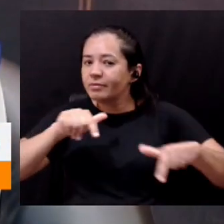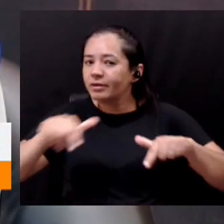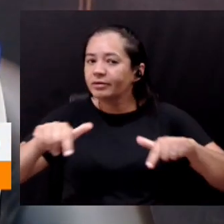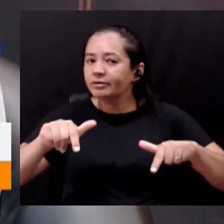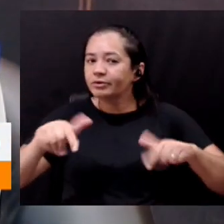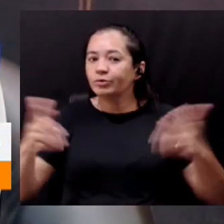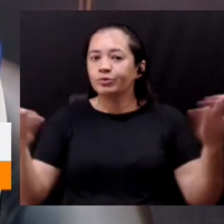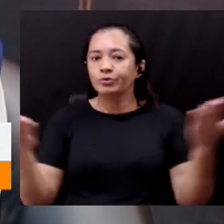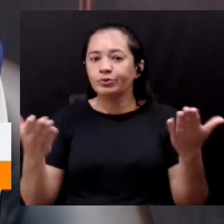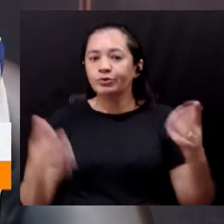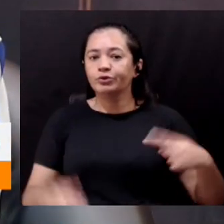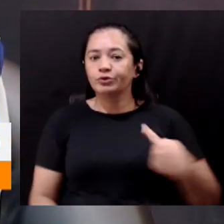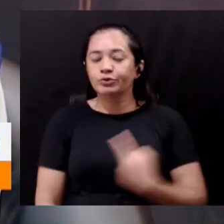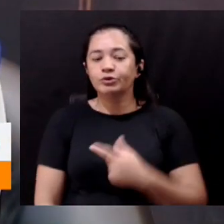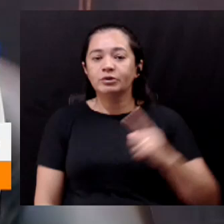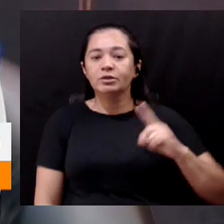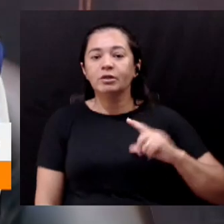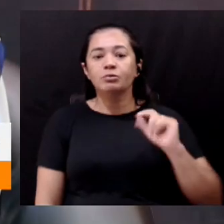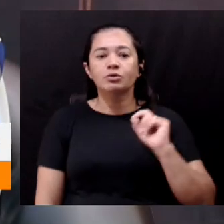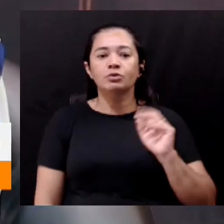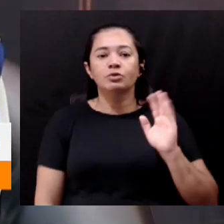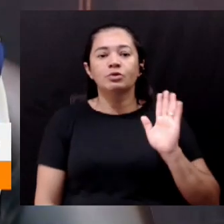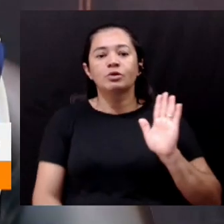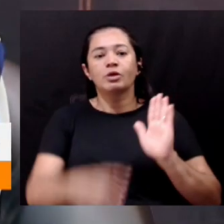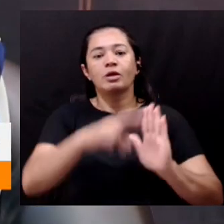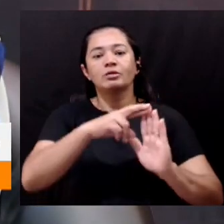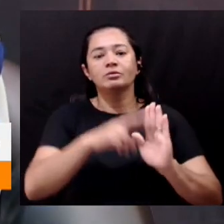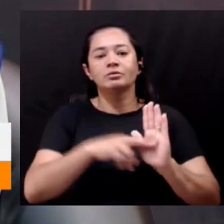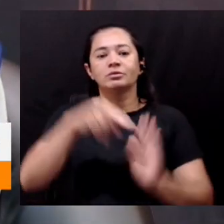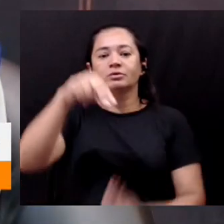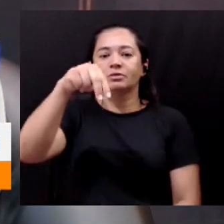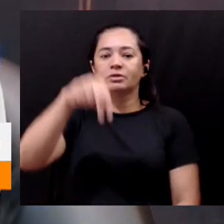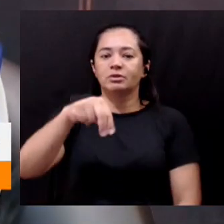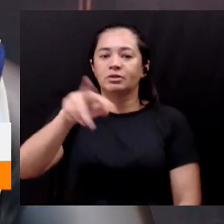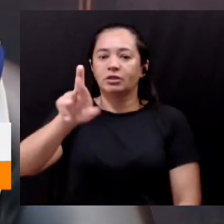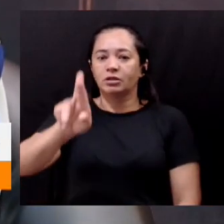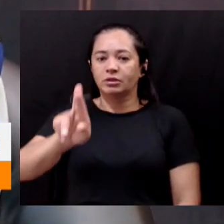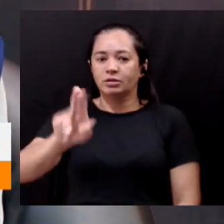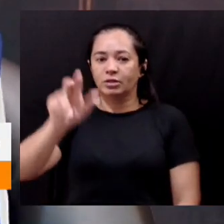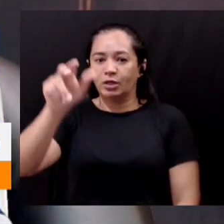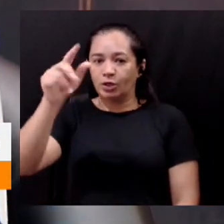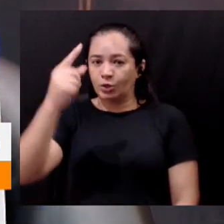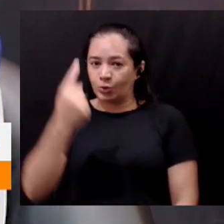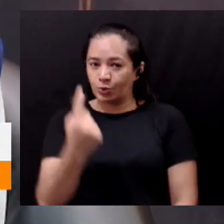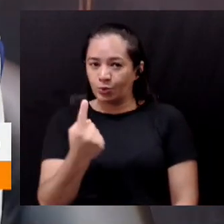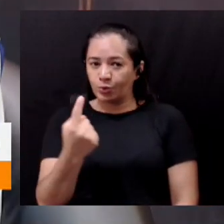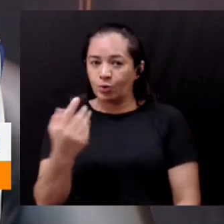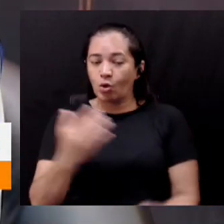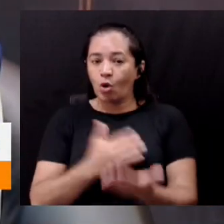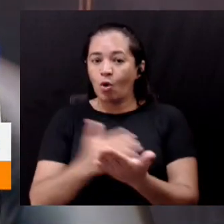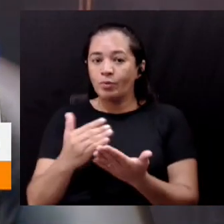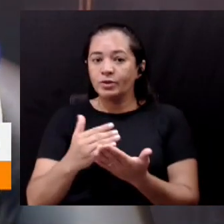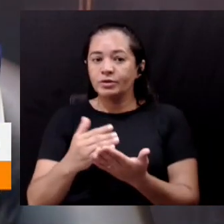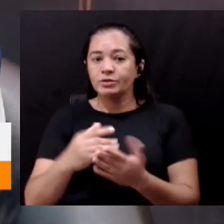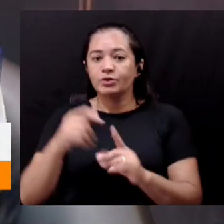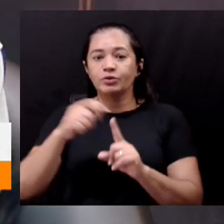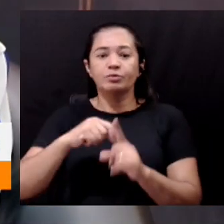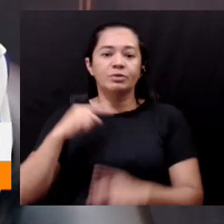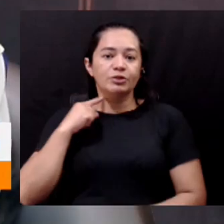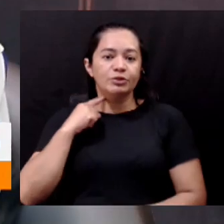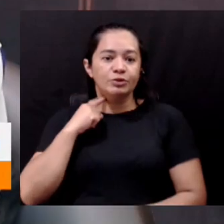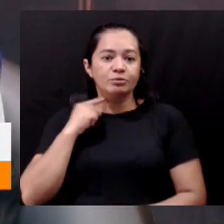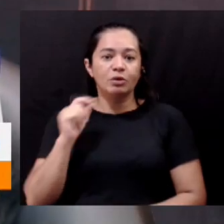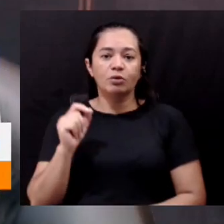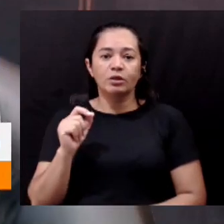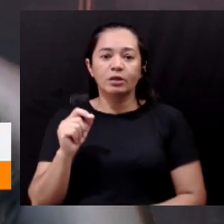normativa NR1 que entrou em vigência agora em maio, na Uhum. verdade foi prorrogada para o ano que vem, que traz inclusive os riscos psicossociais, que